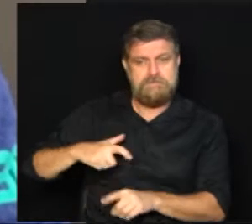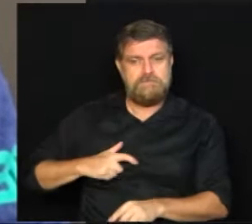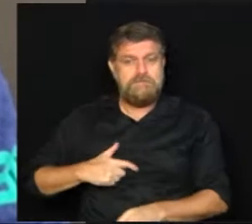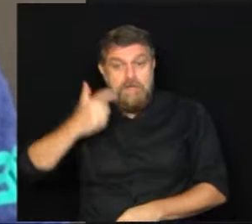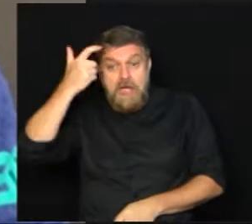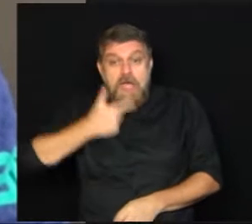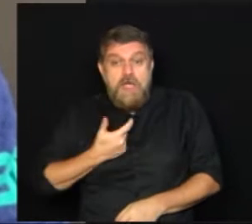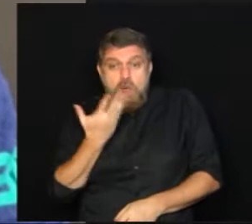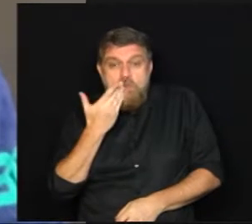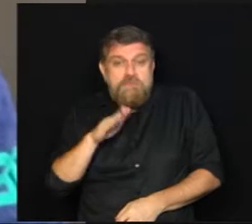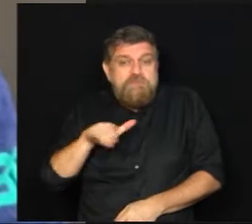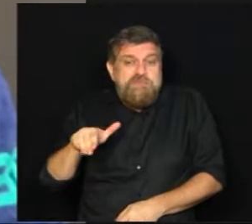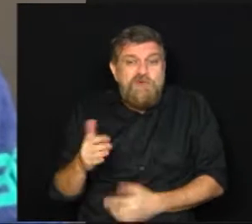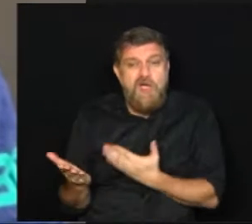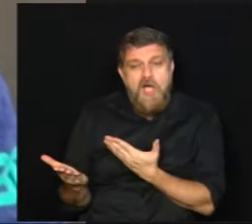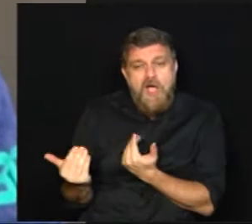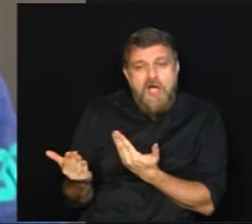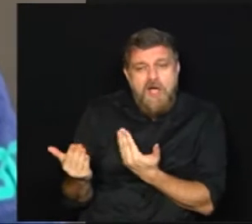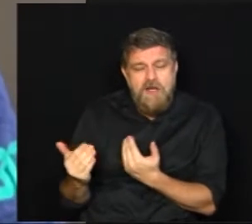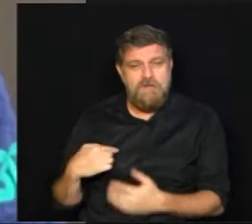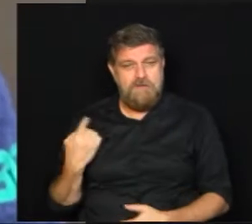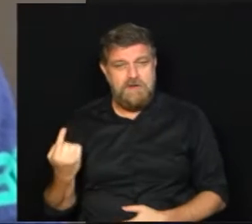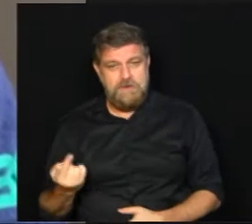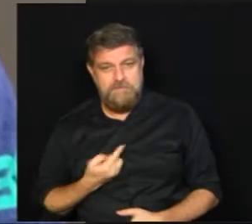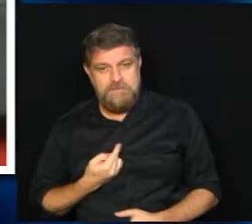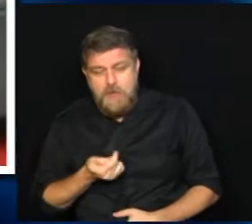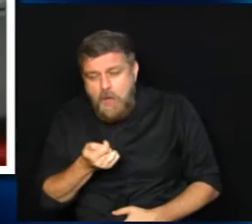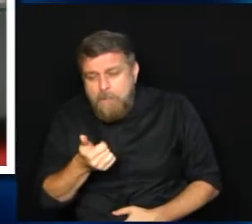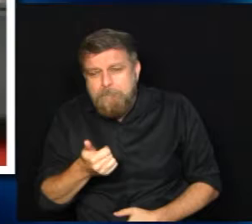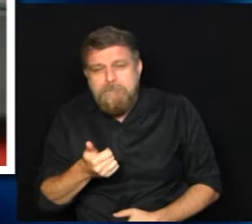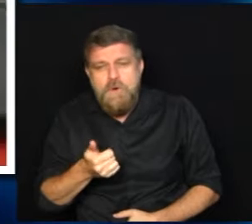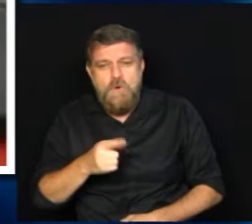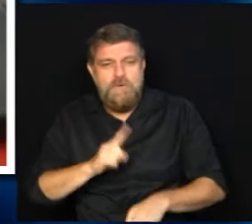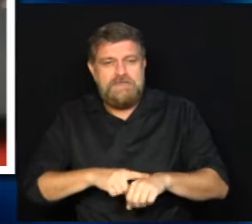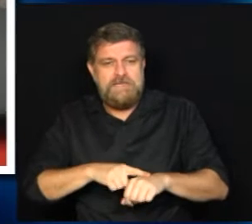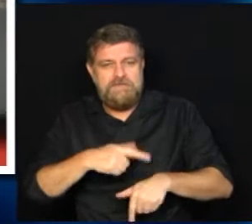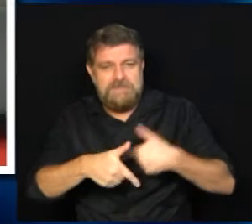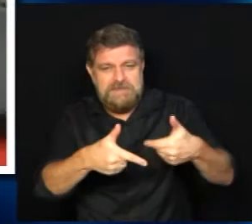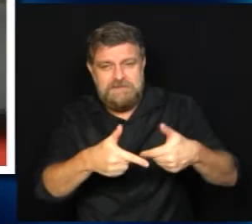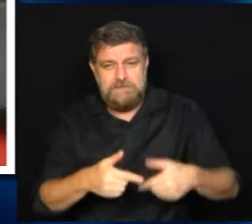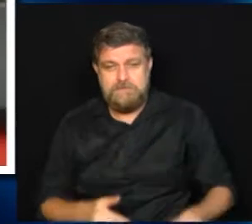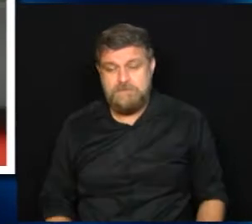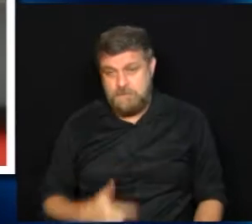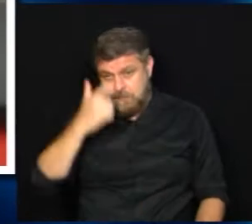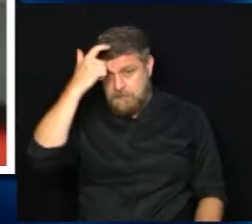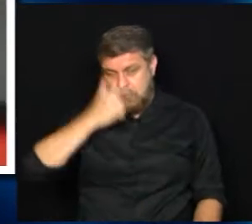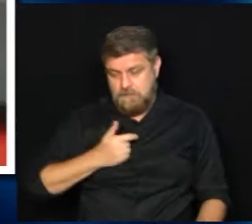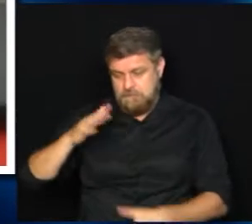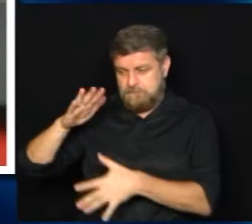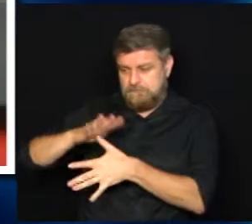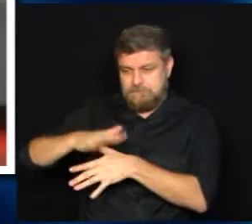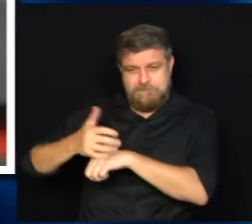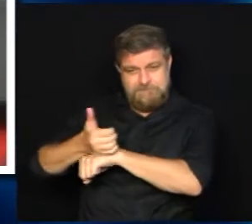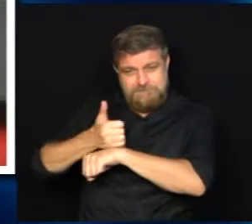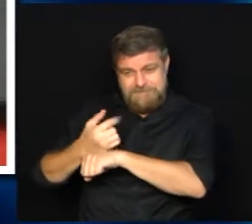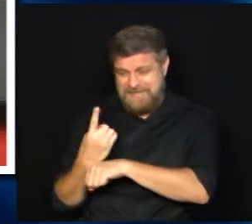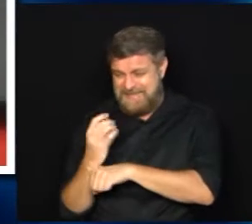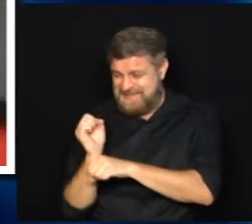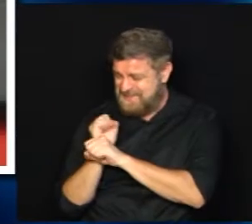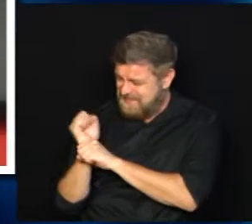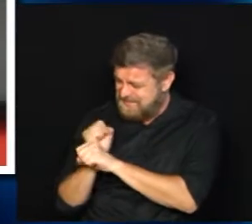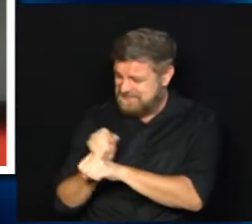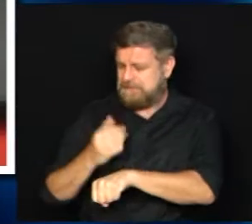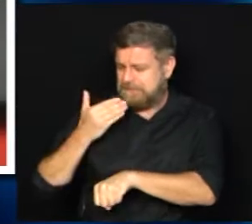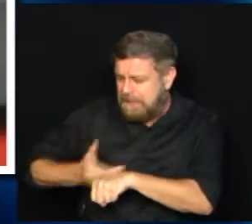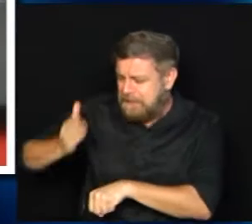nova e eu fiquei muito pouco tempo, porque para você ser um atleta de ponta, você precisa de no mínimo de 10 anos de treino.